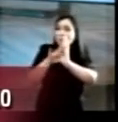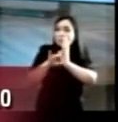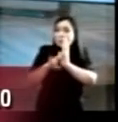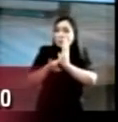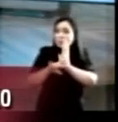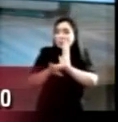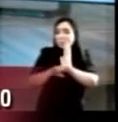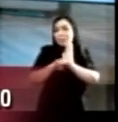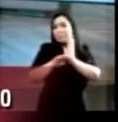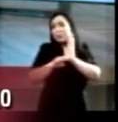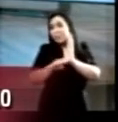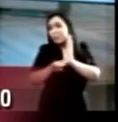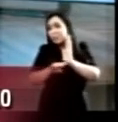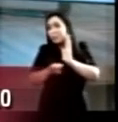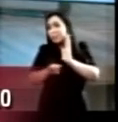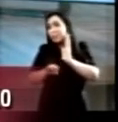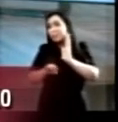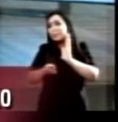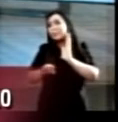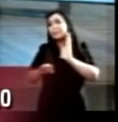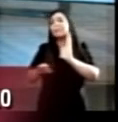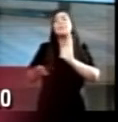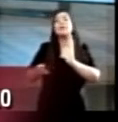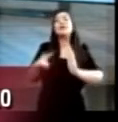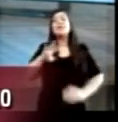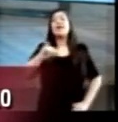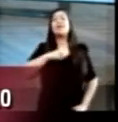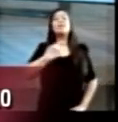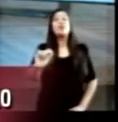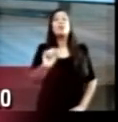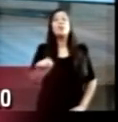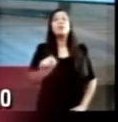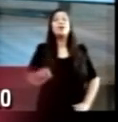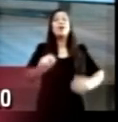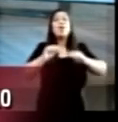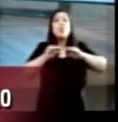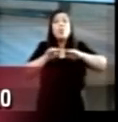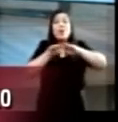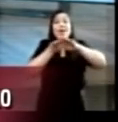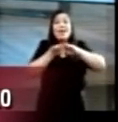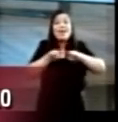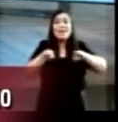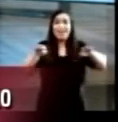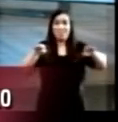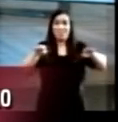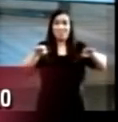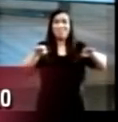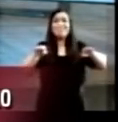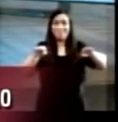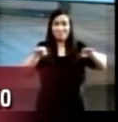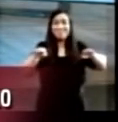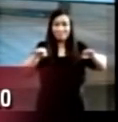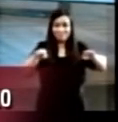de endemia, que nós teríamos ali um equilíbrio de casos, que nós